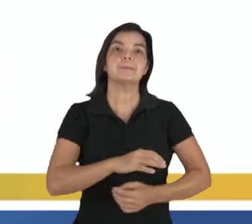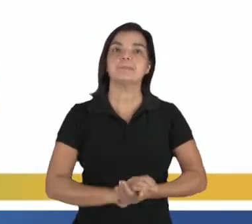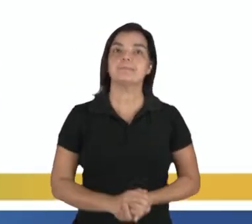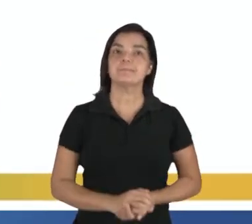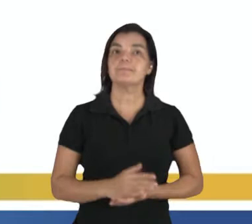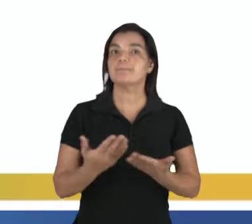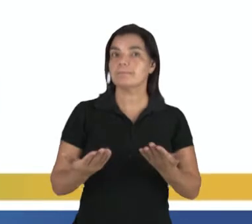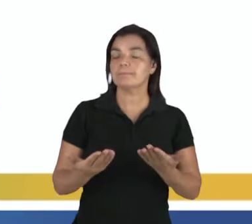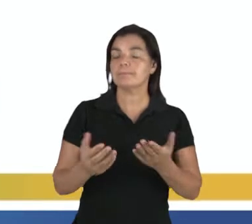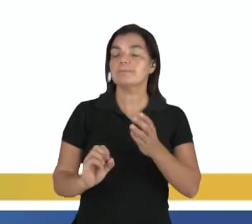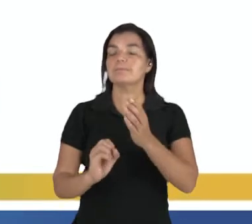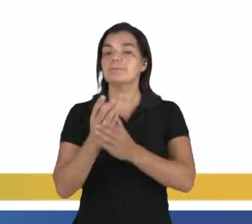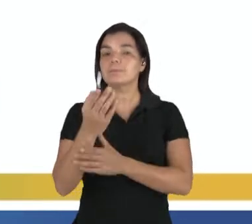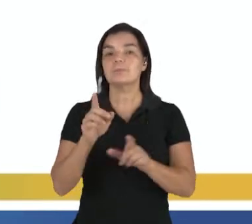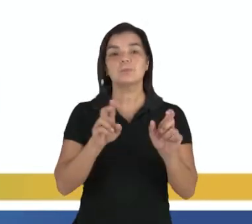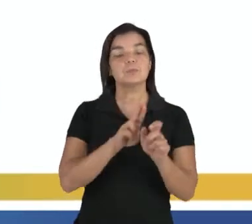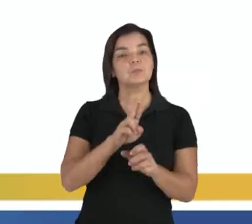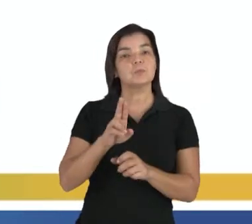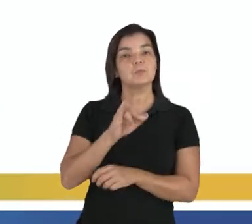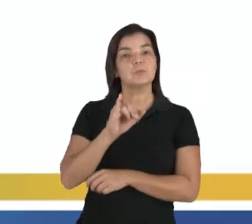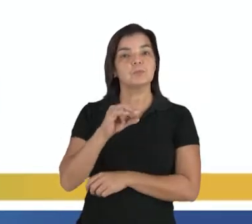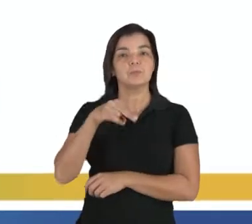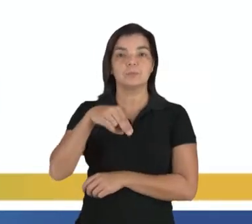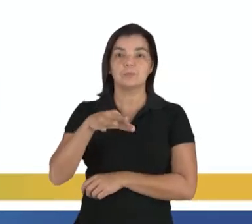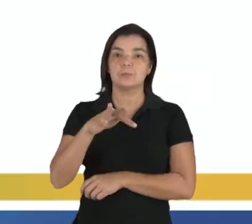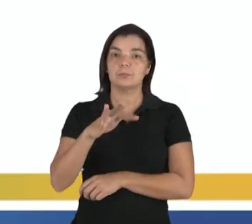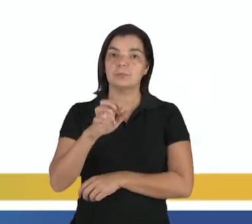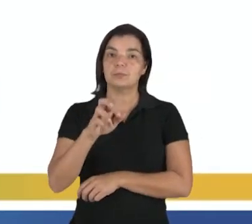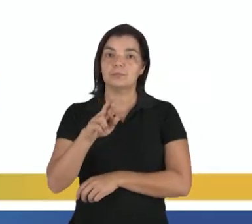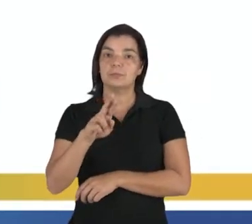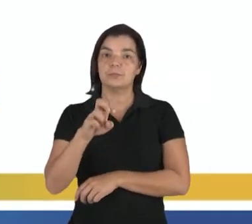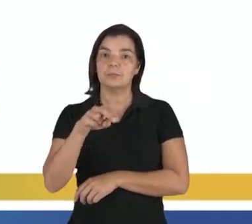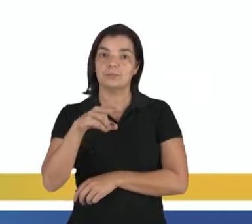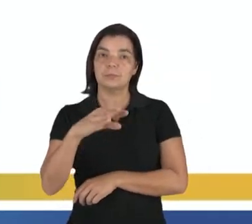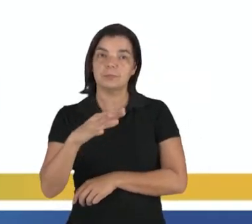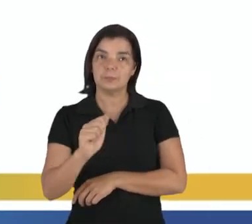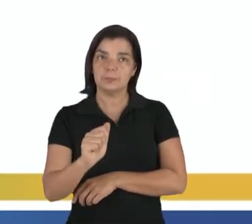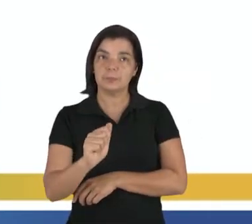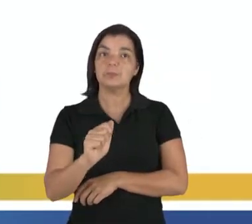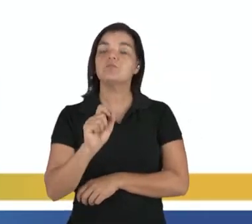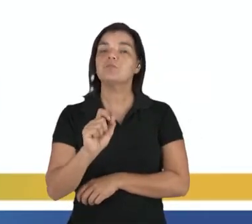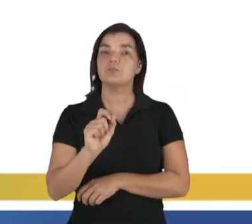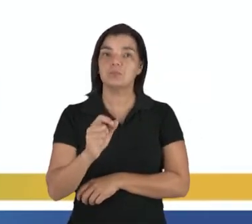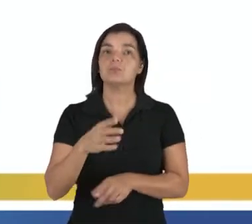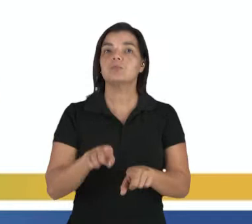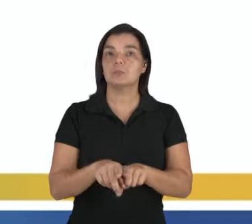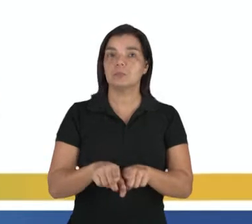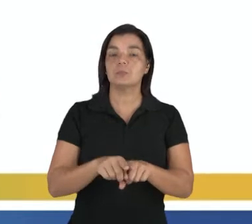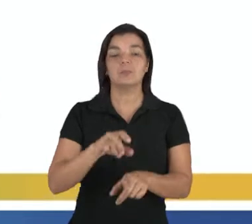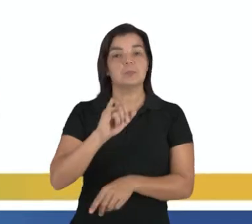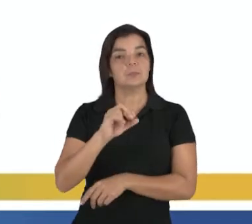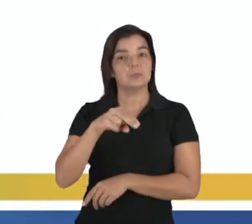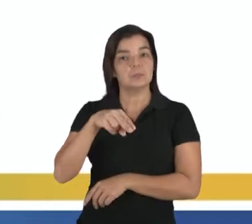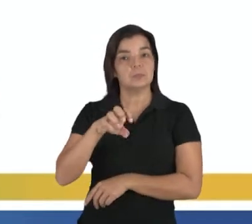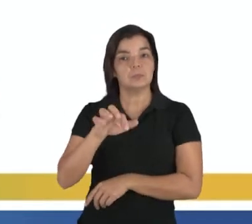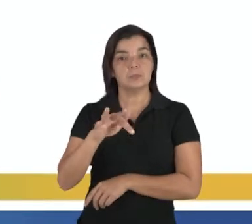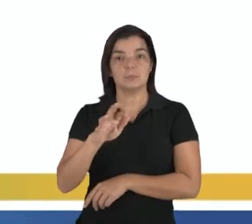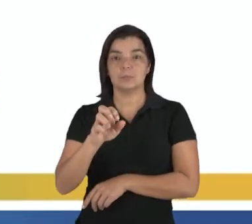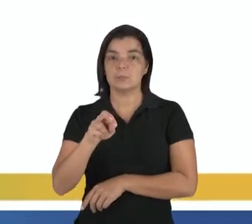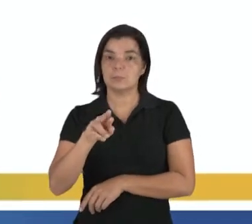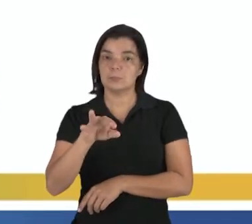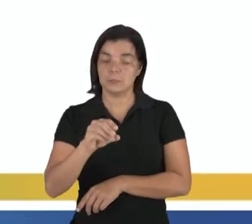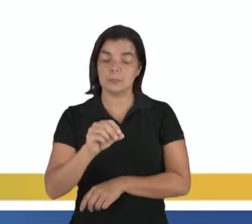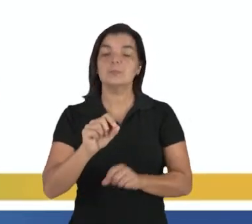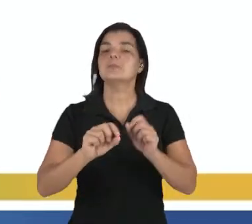vivência. A este fenômeno chamamos de inferência. O que nos ajuda a fazer inferência dos sentidos